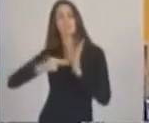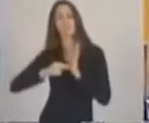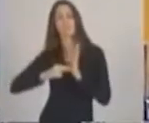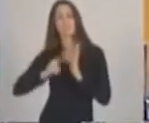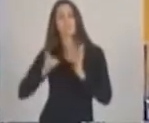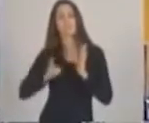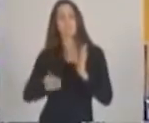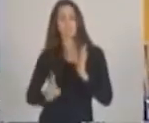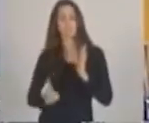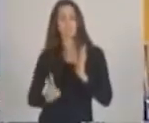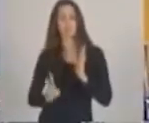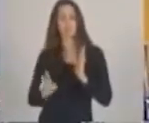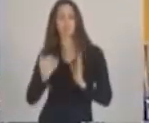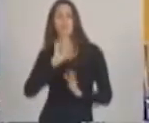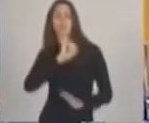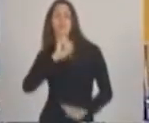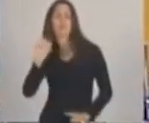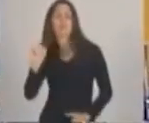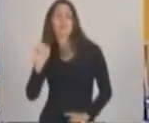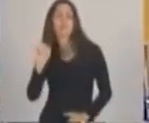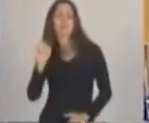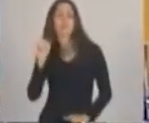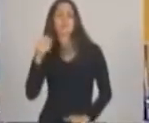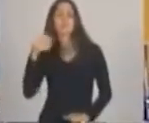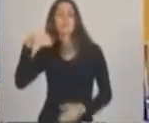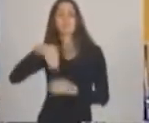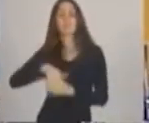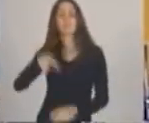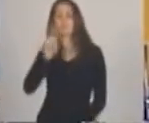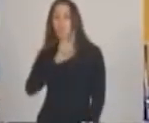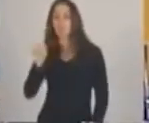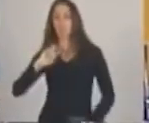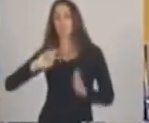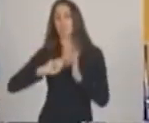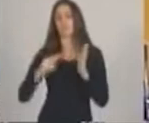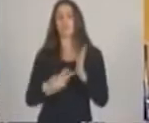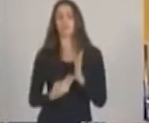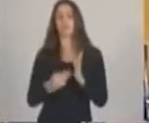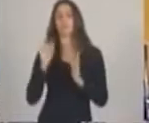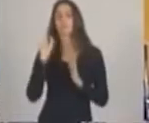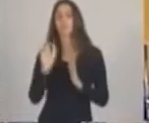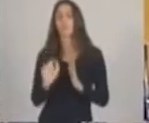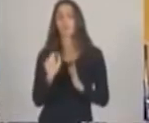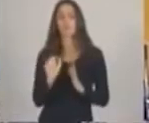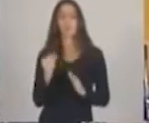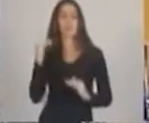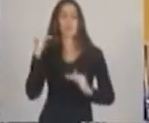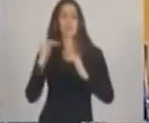Voto sim, senhor presidente. Deputado Adilson Espíndola vota sim. Deputado Alexandre Chambinho.